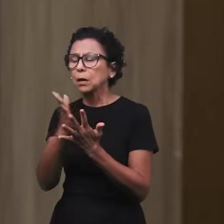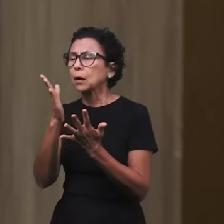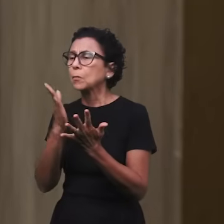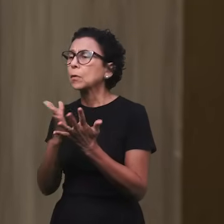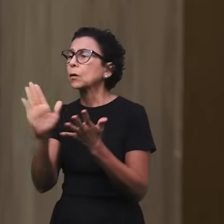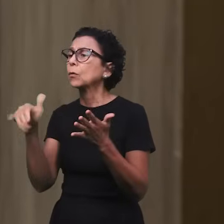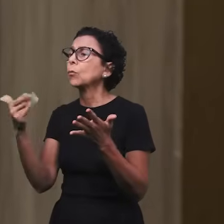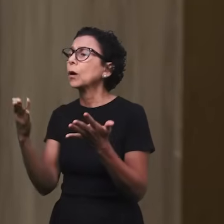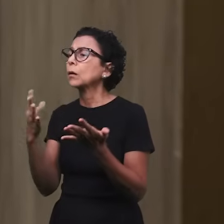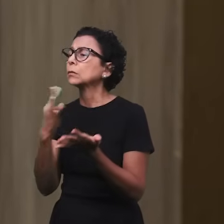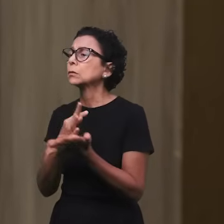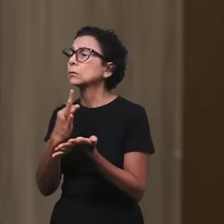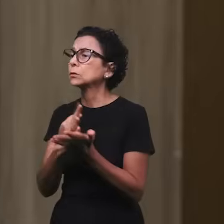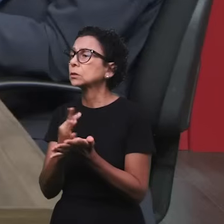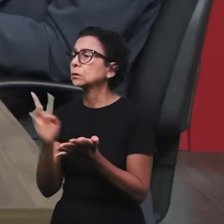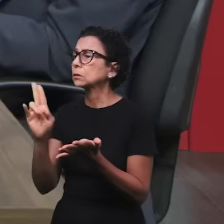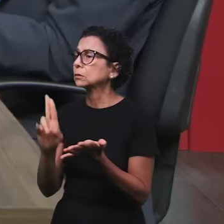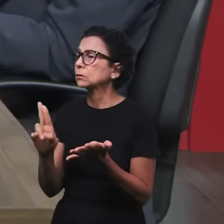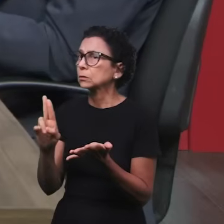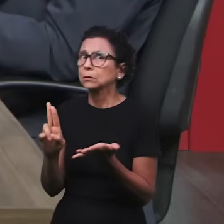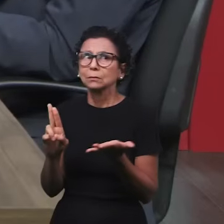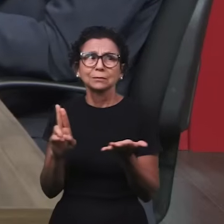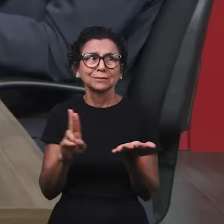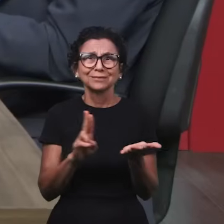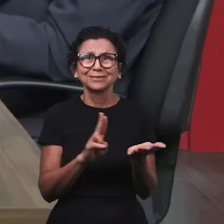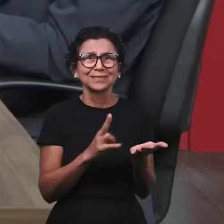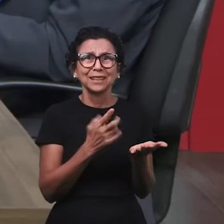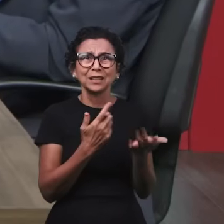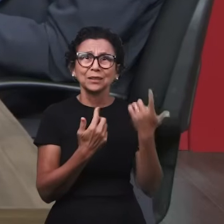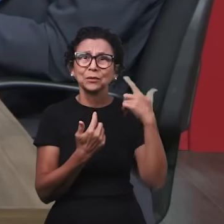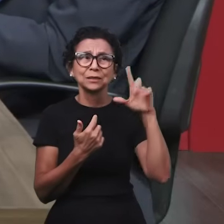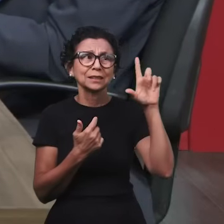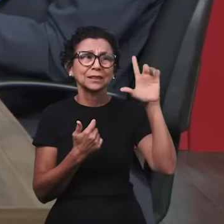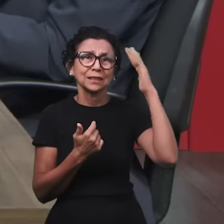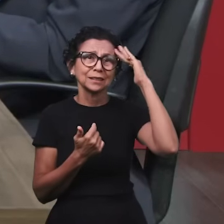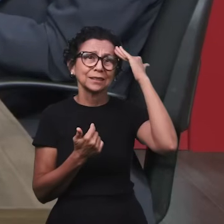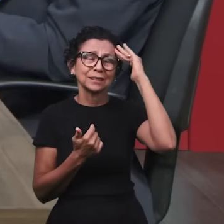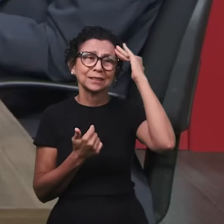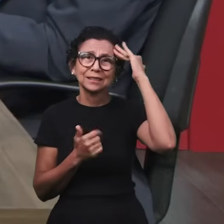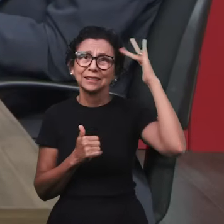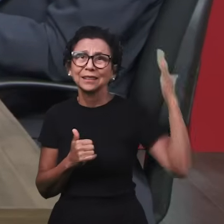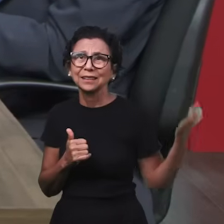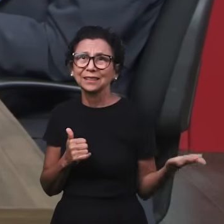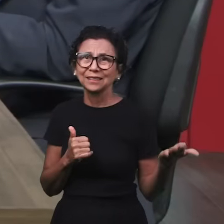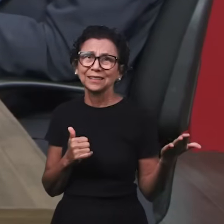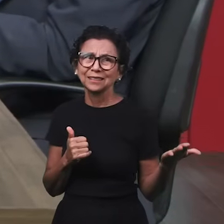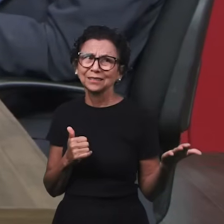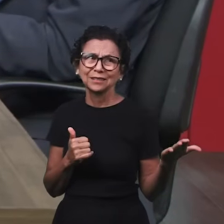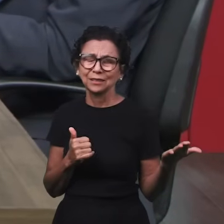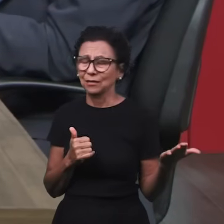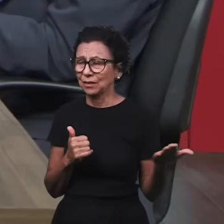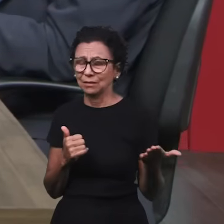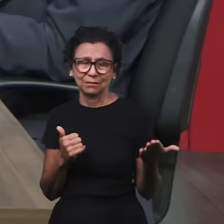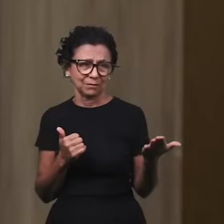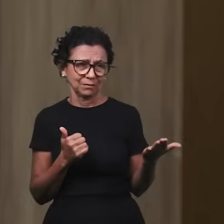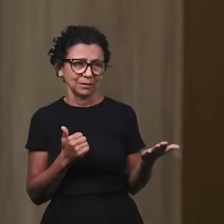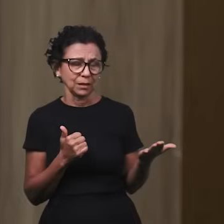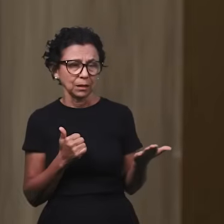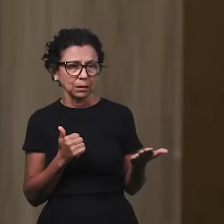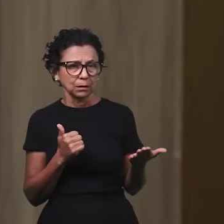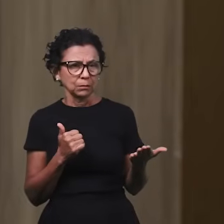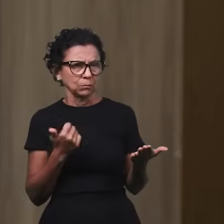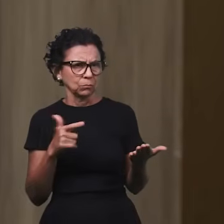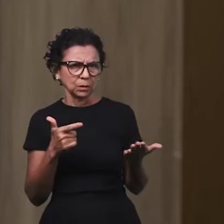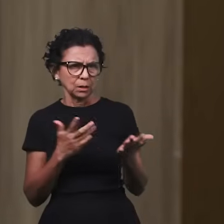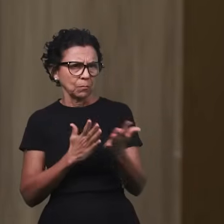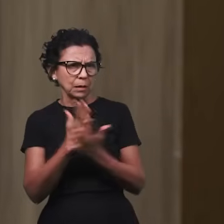Cada um tem sua linha teológica. E ele não conseguia identificar. Então depois nós não temos uma linha teológica, nós temos aquilo que o